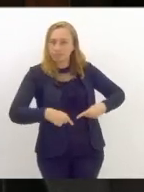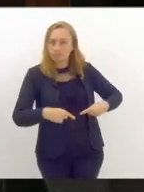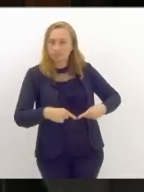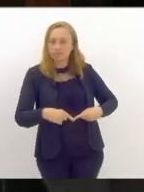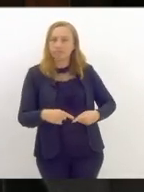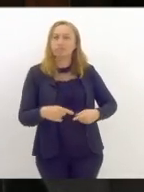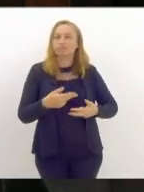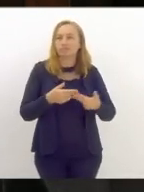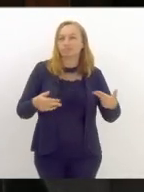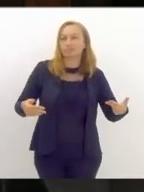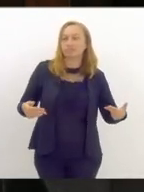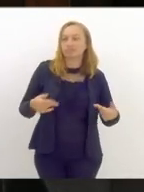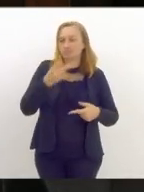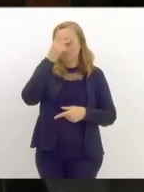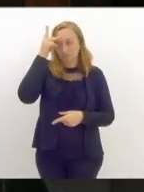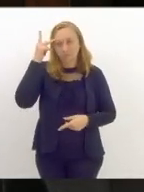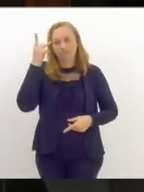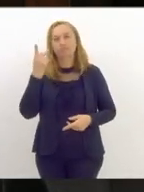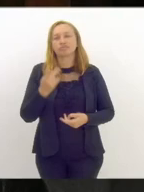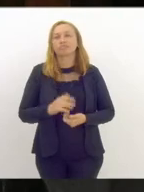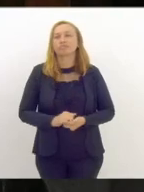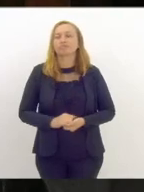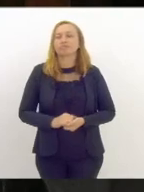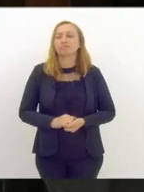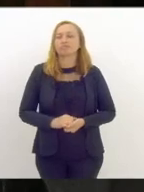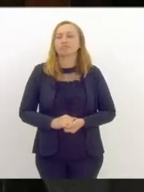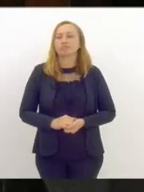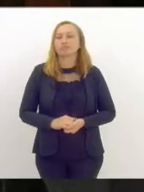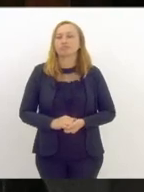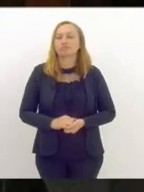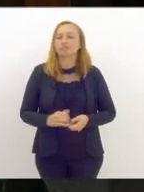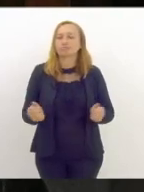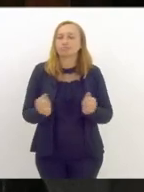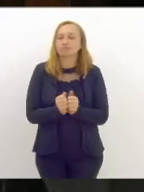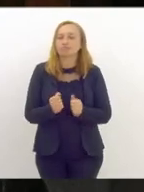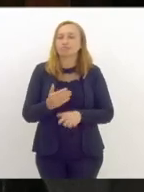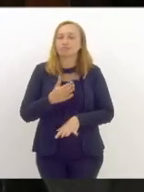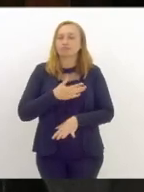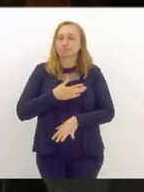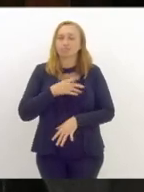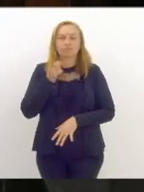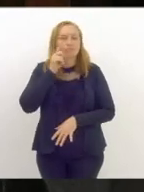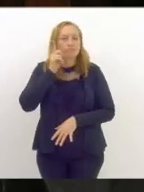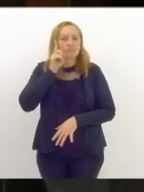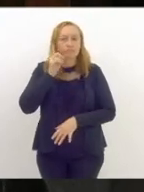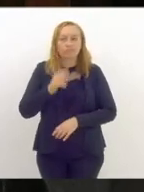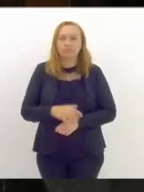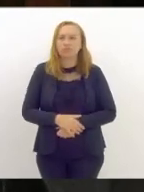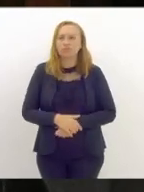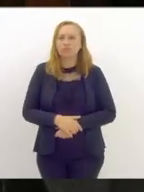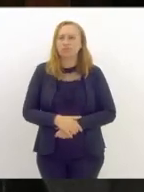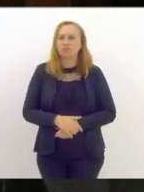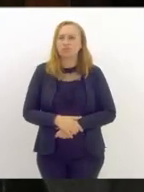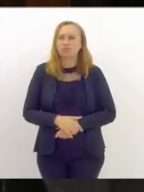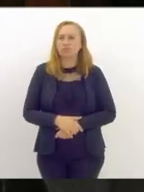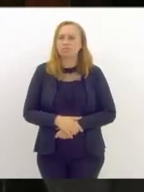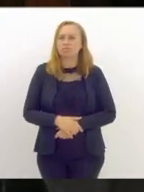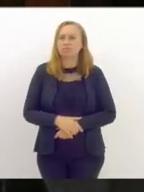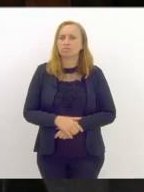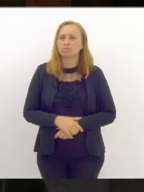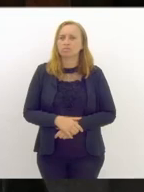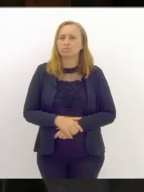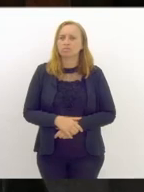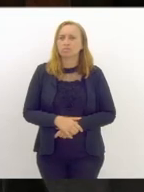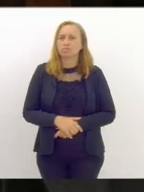muita gente, e grande parte está aqui hoje, batalhando comigo no dia a dia. Eu não vou me estender muito, não, pode